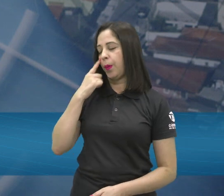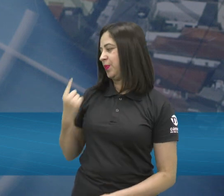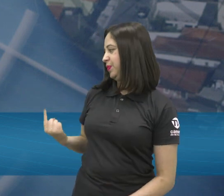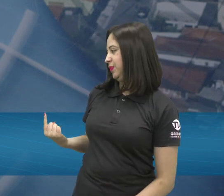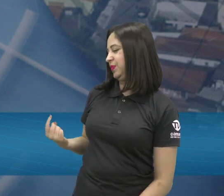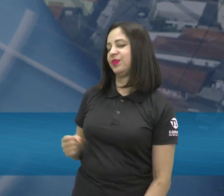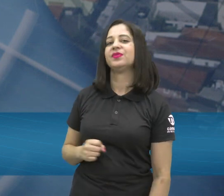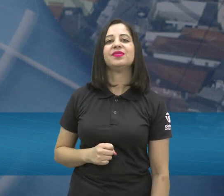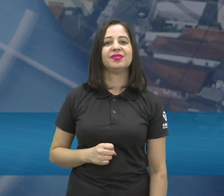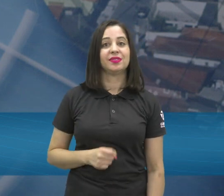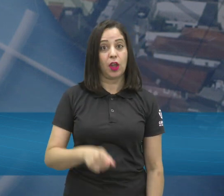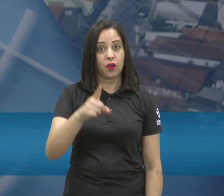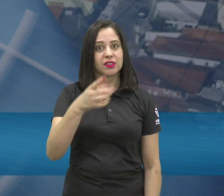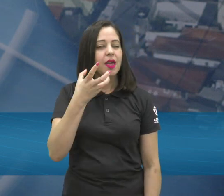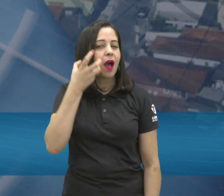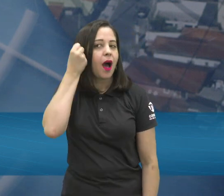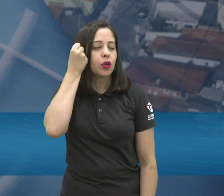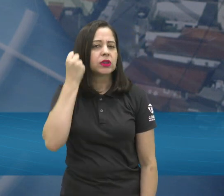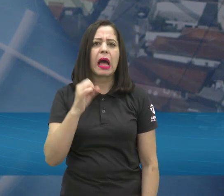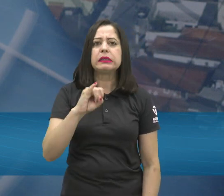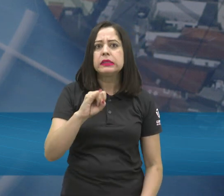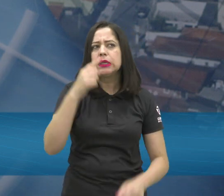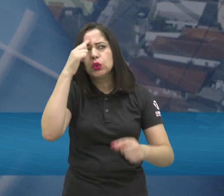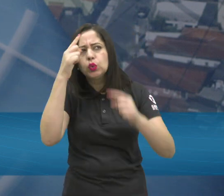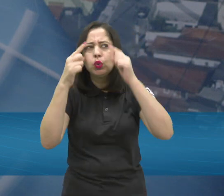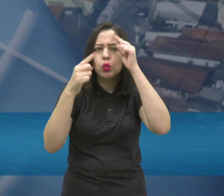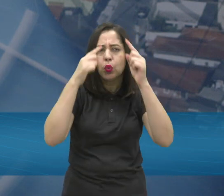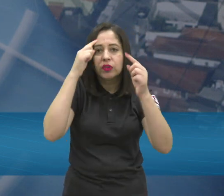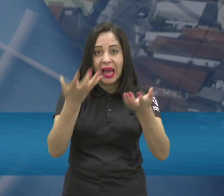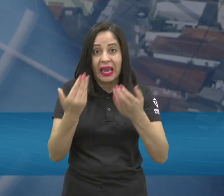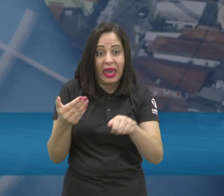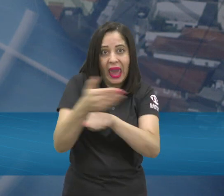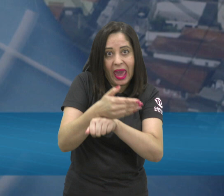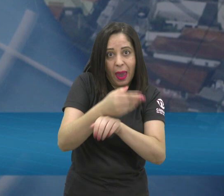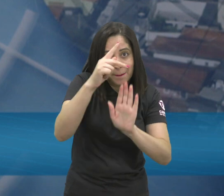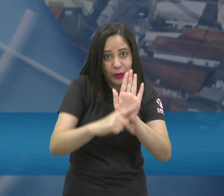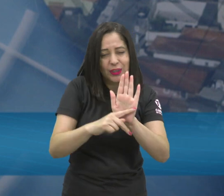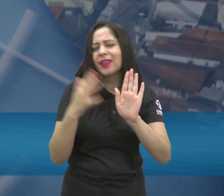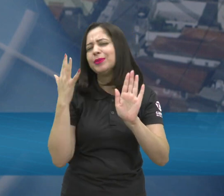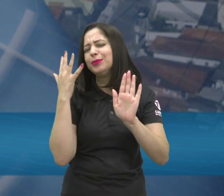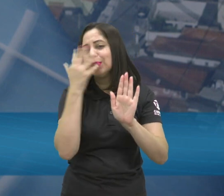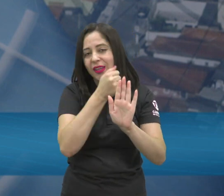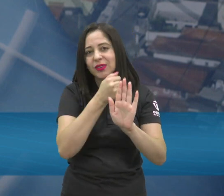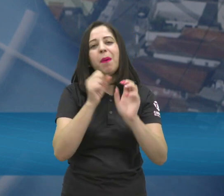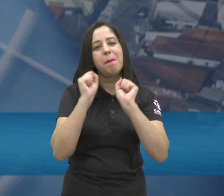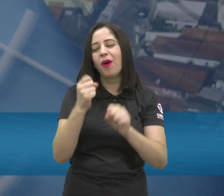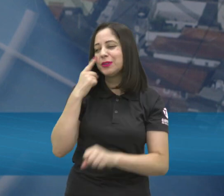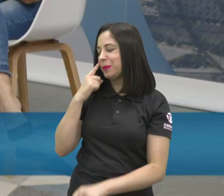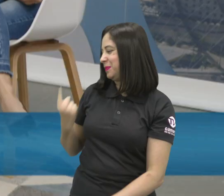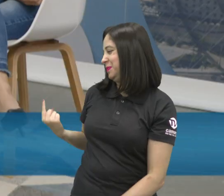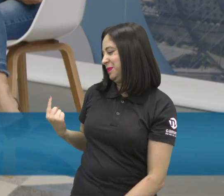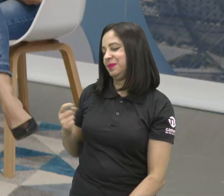blognoel.correios.com.br, caso você queira aí tirar mais alguma dúvida, né, participar desse projeto tão bonito.